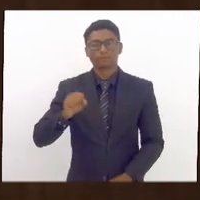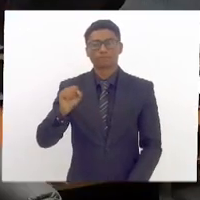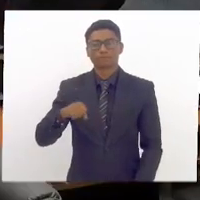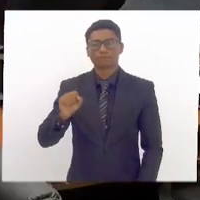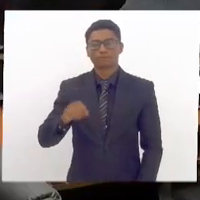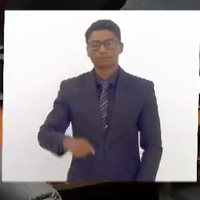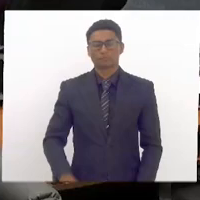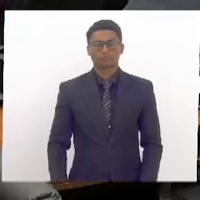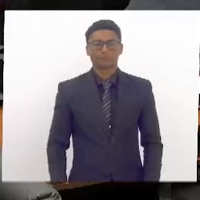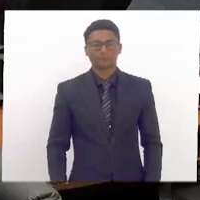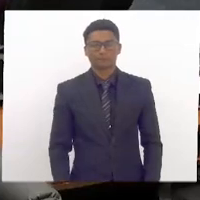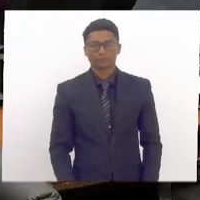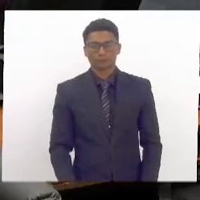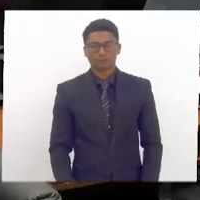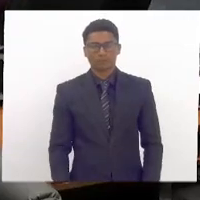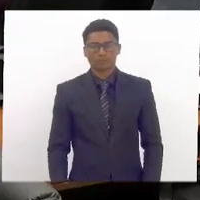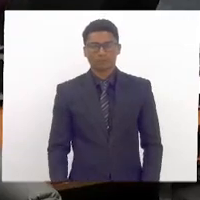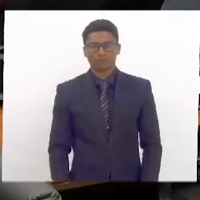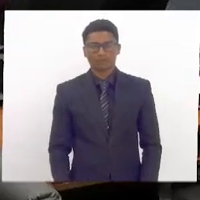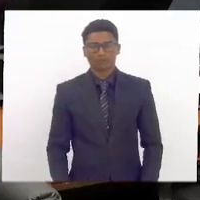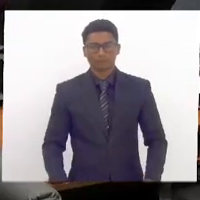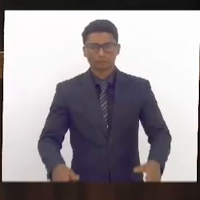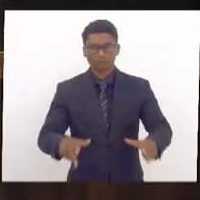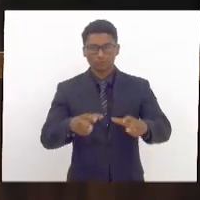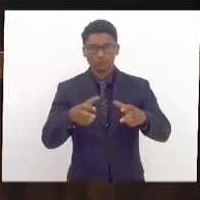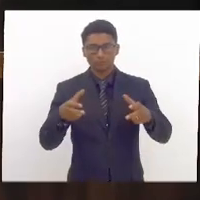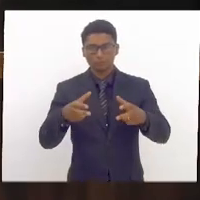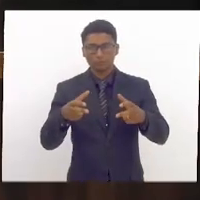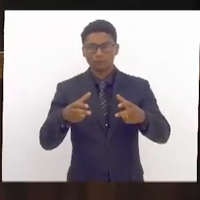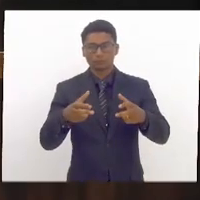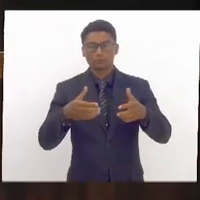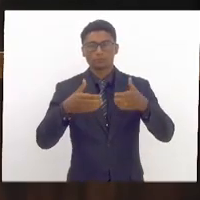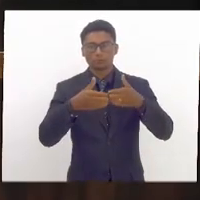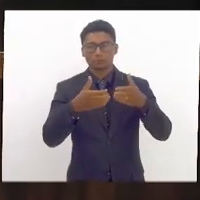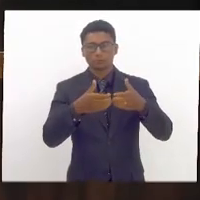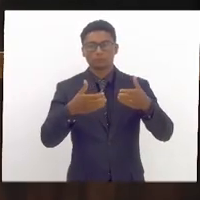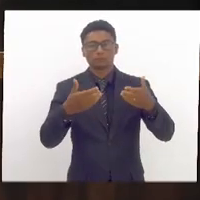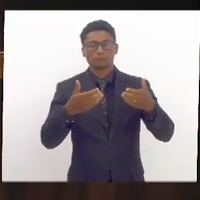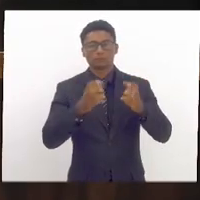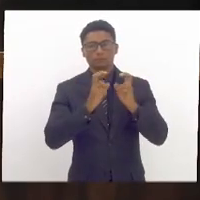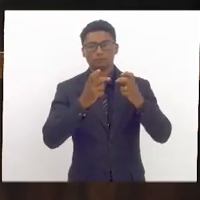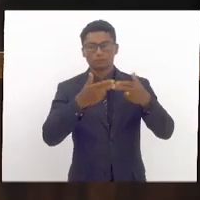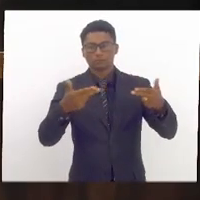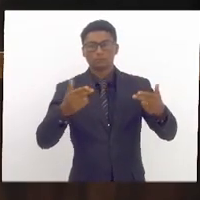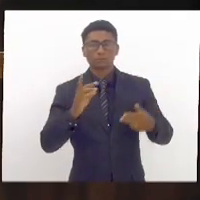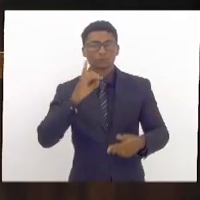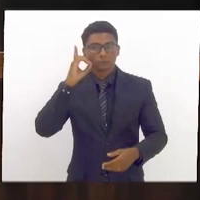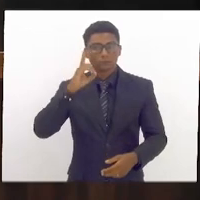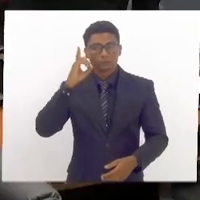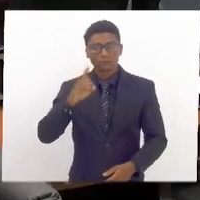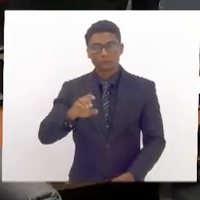favorável. Pela Comissão de Transportes, deputado Eliomar Coelho.